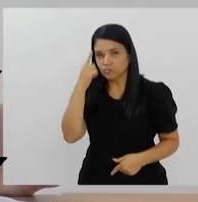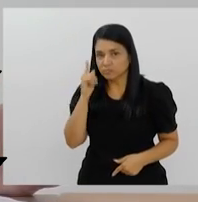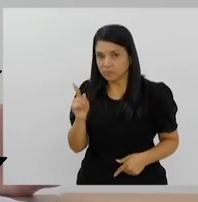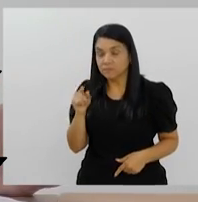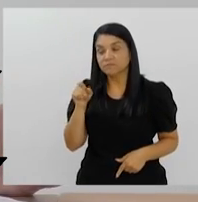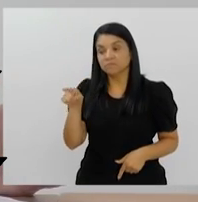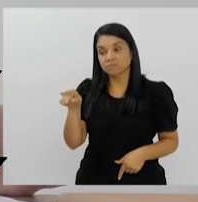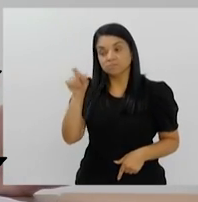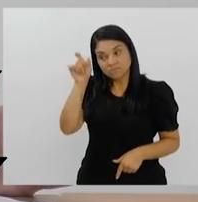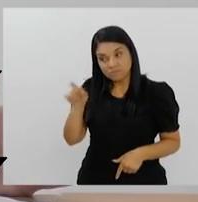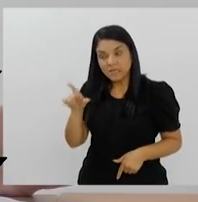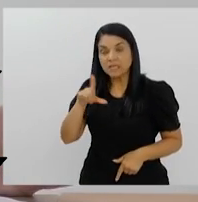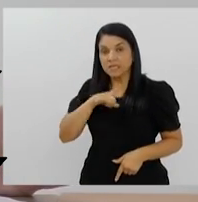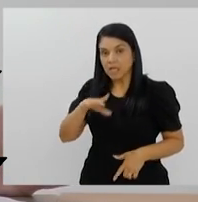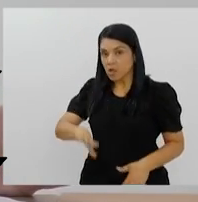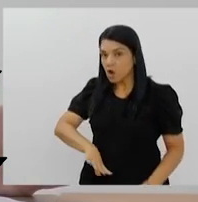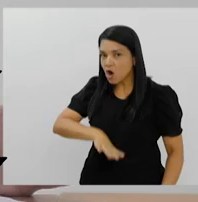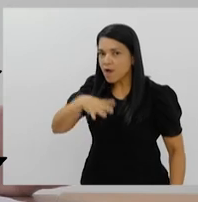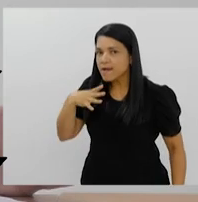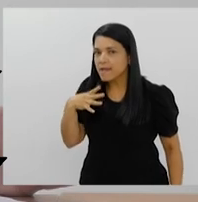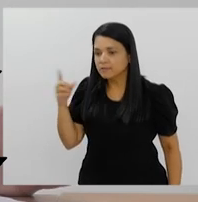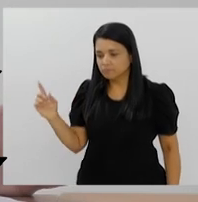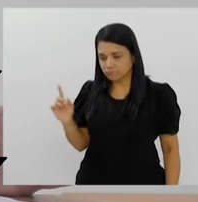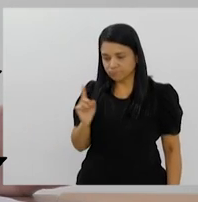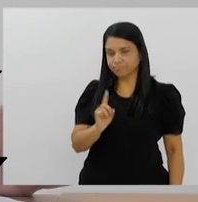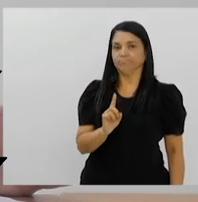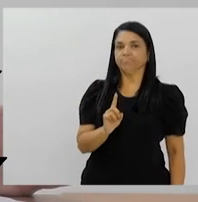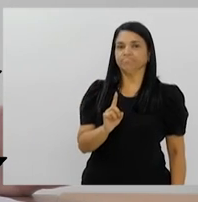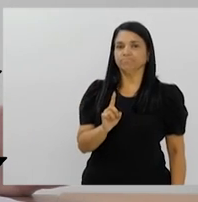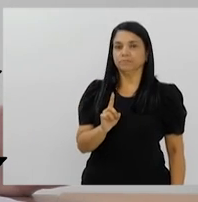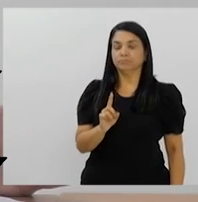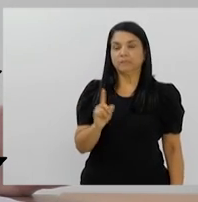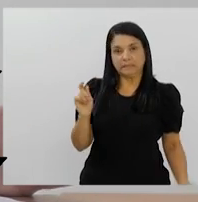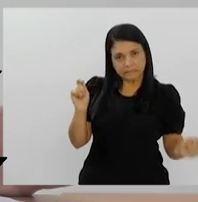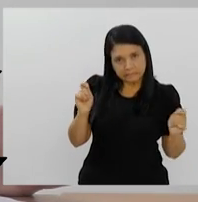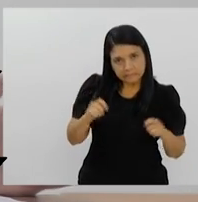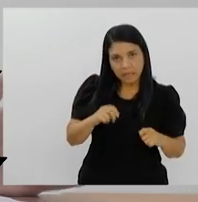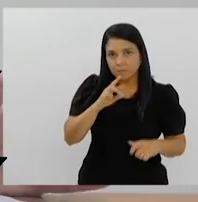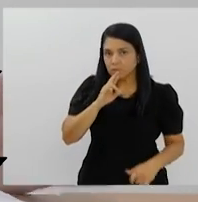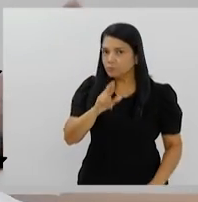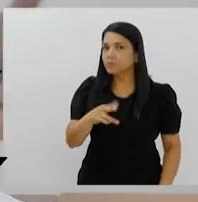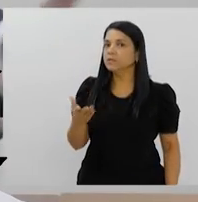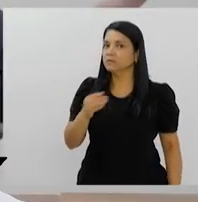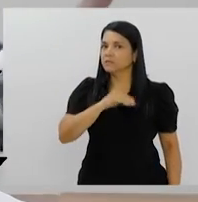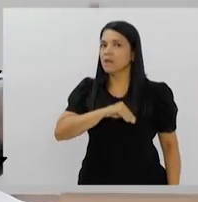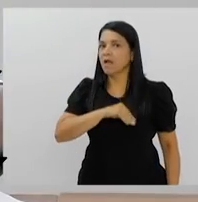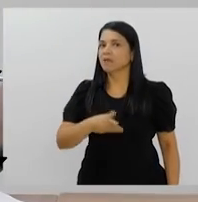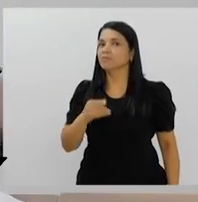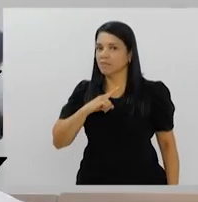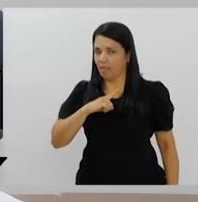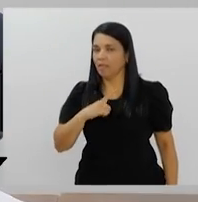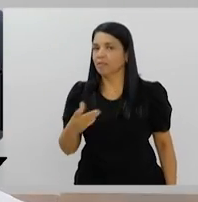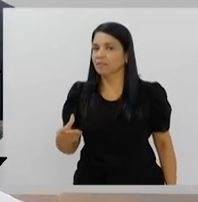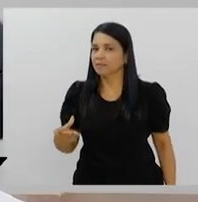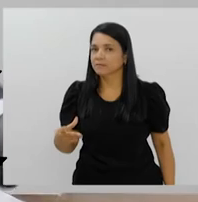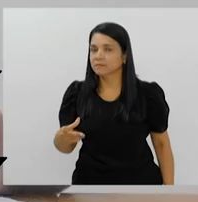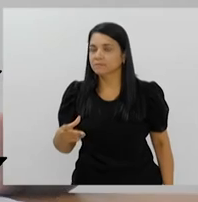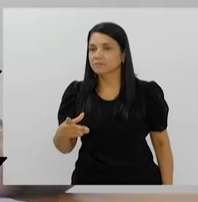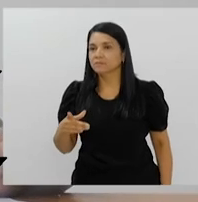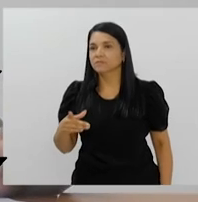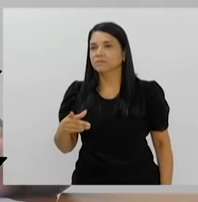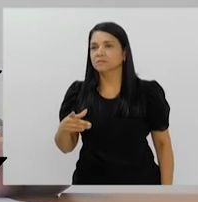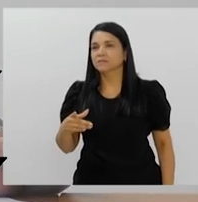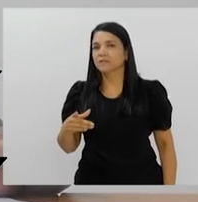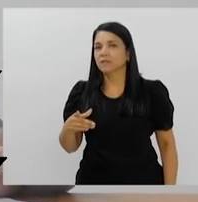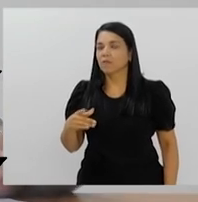tem a coragem de vir aqui é porque deve est valendo a pena então Senhor por favor faça um acordo conosco aqui de não entrar mais nesse